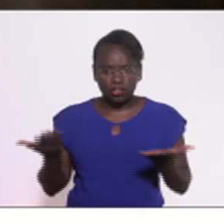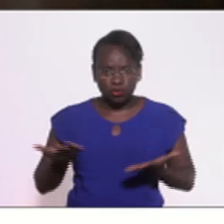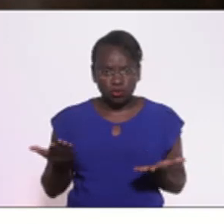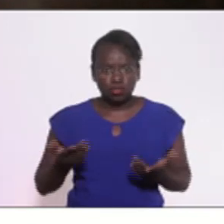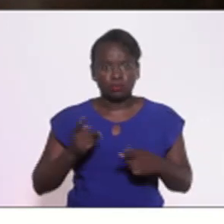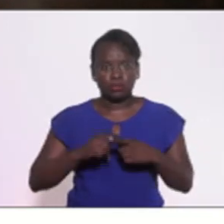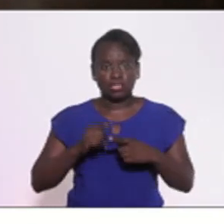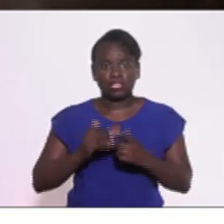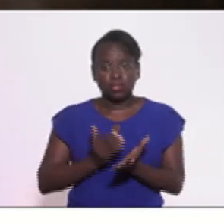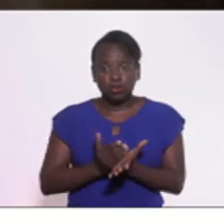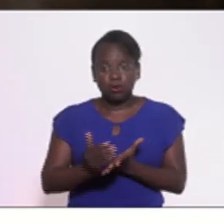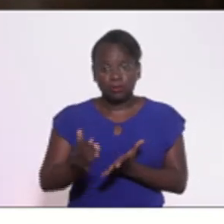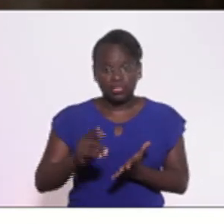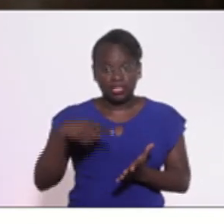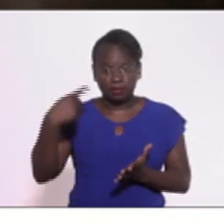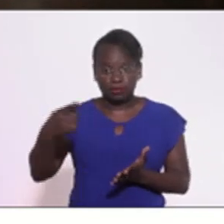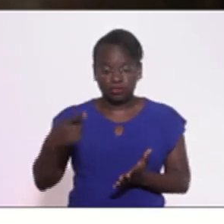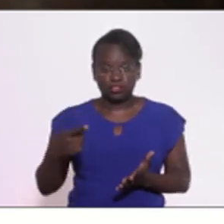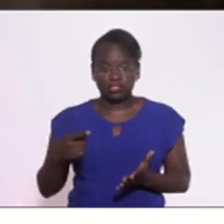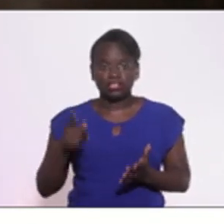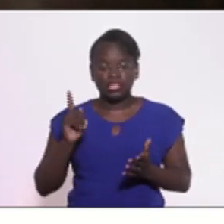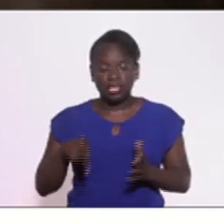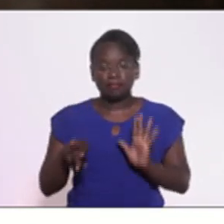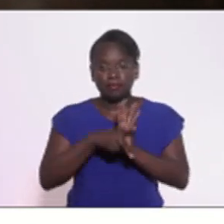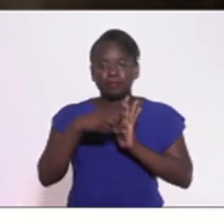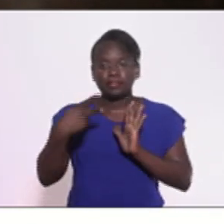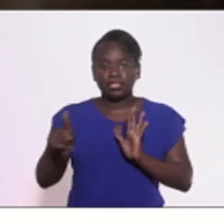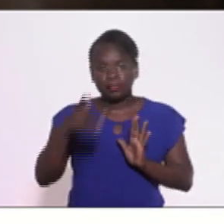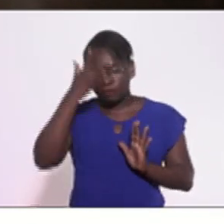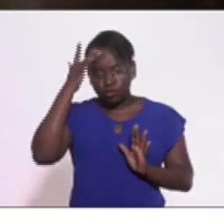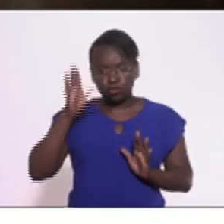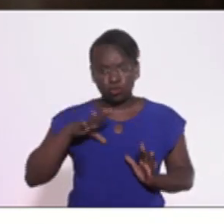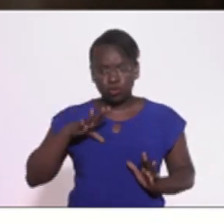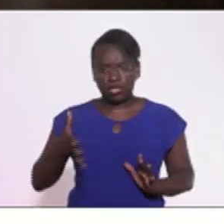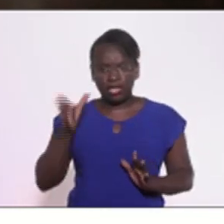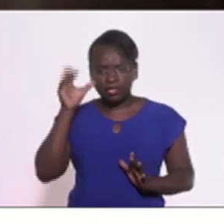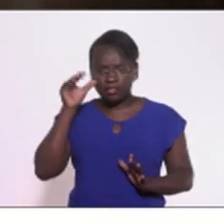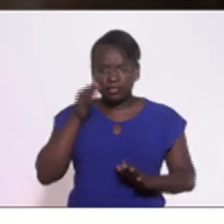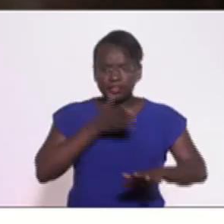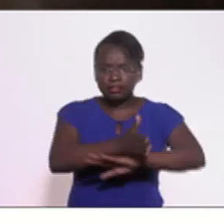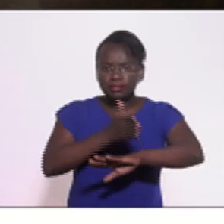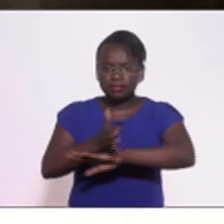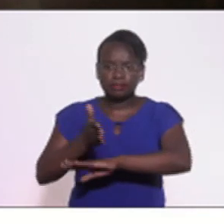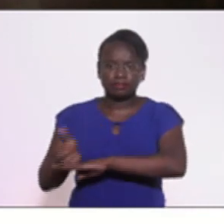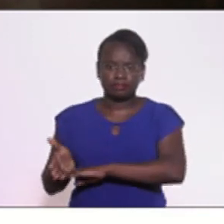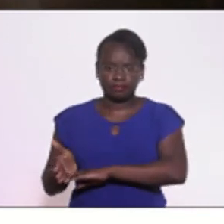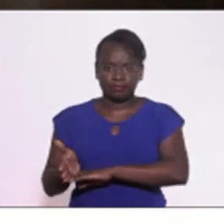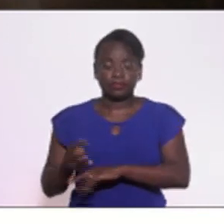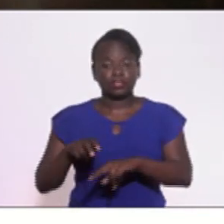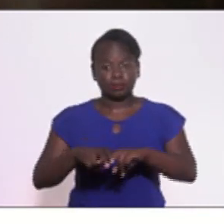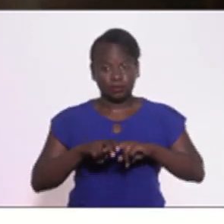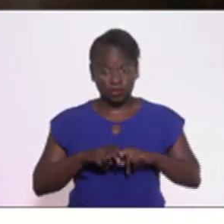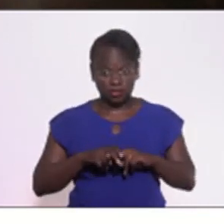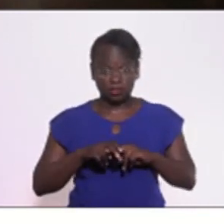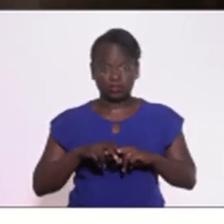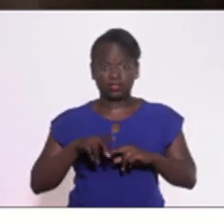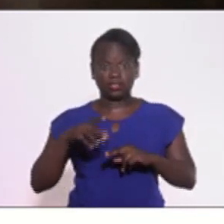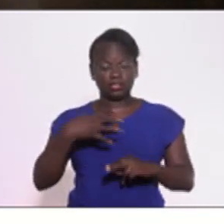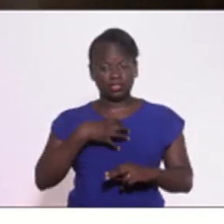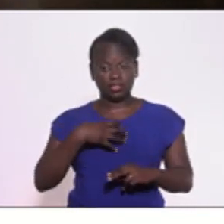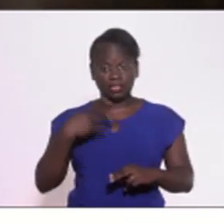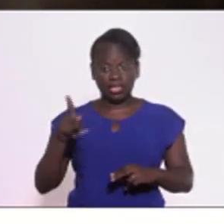vai começar a fazer daqui a pouco, é característico de um desbravador. Por isso, esse